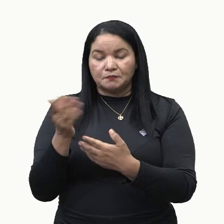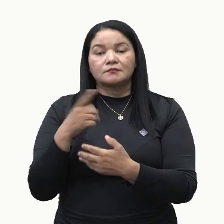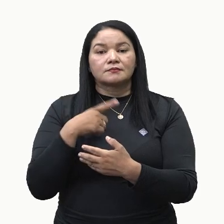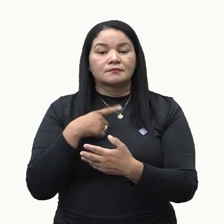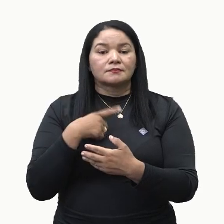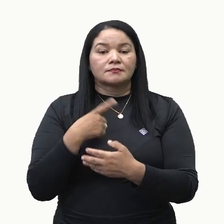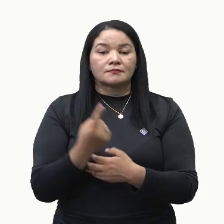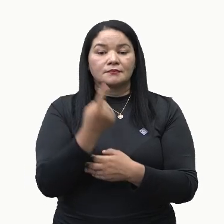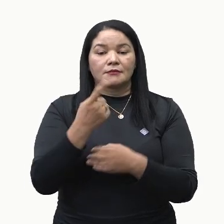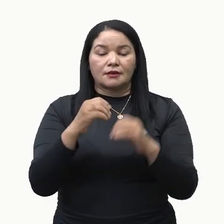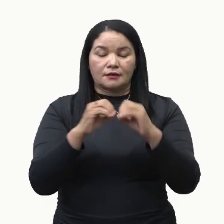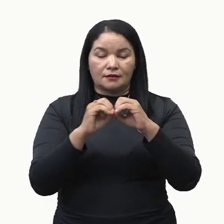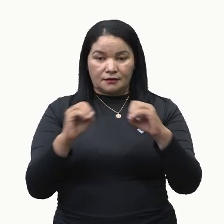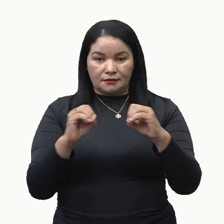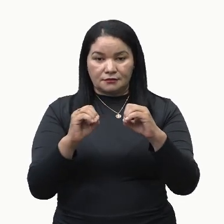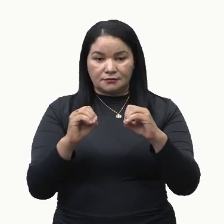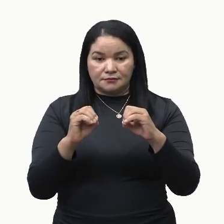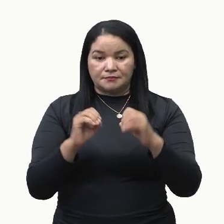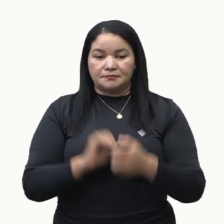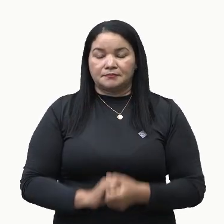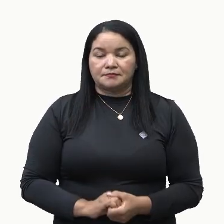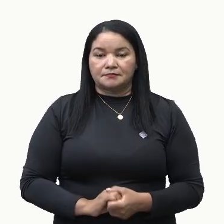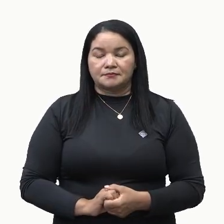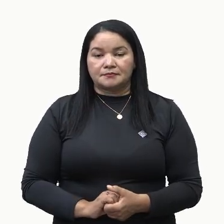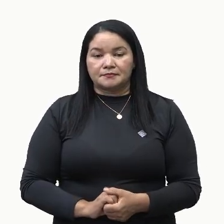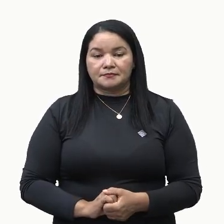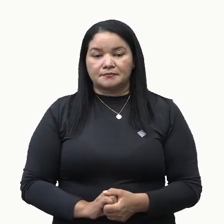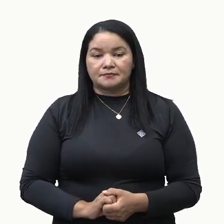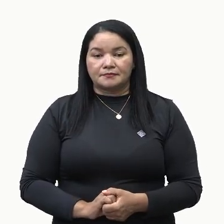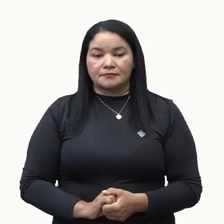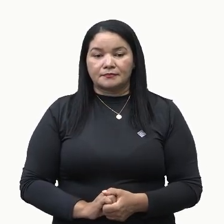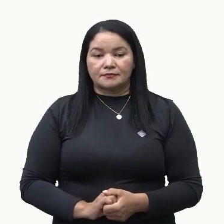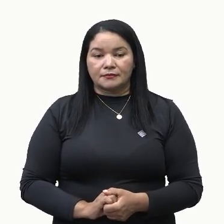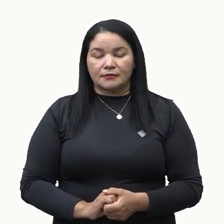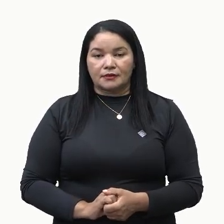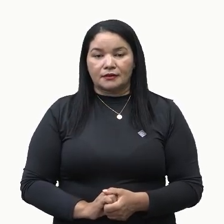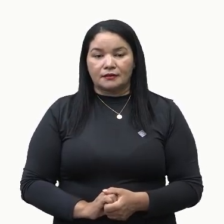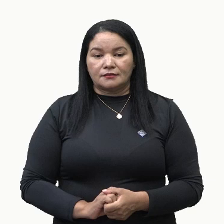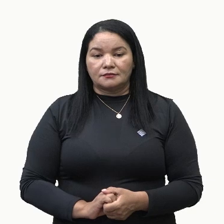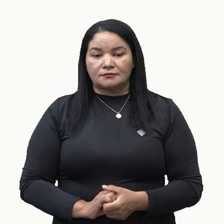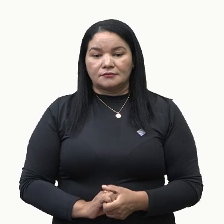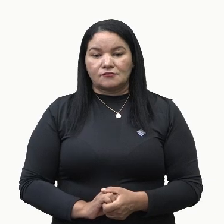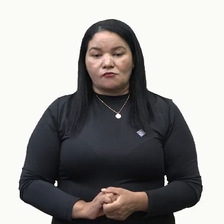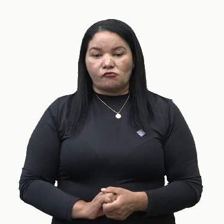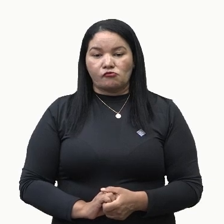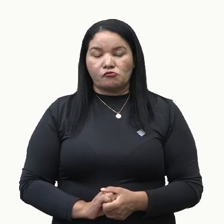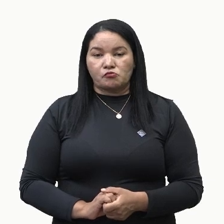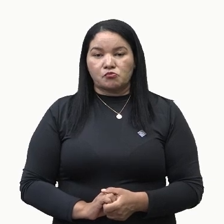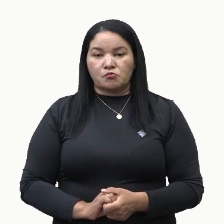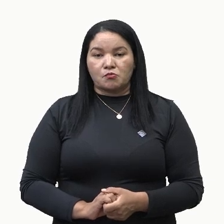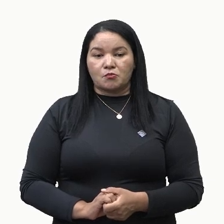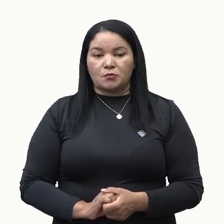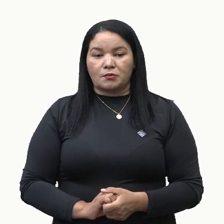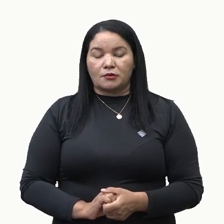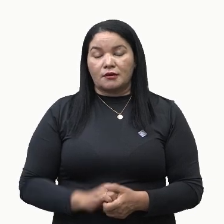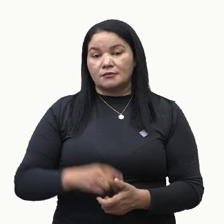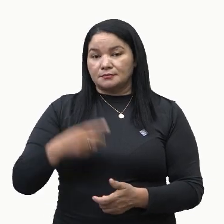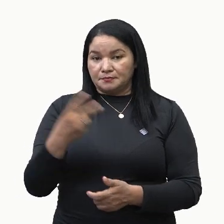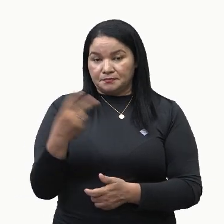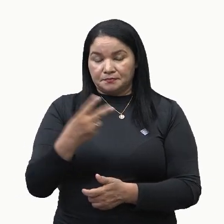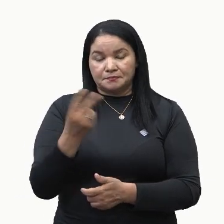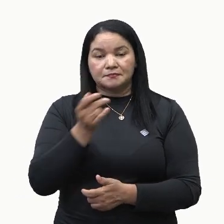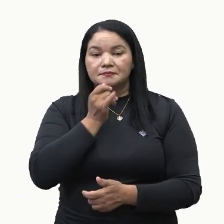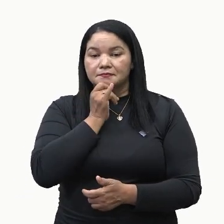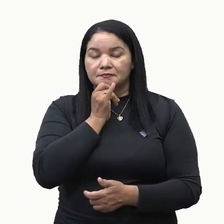oração aí, não é isso? Uma oração. Então, vamos agora para o segundo exemplo, olha